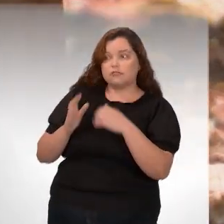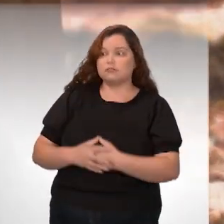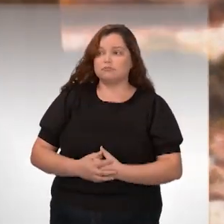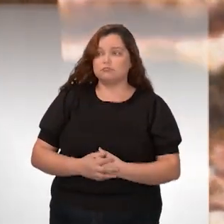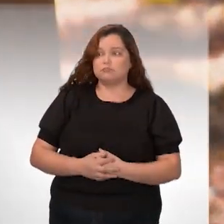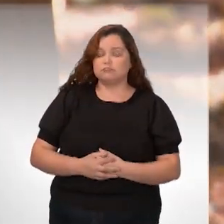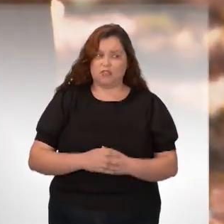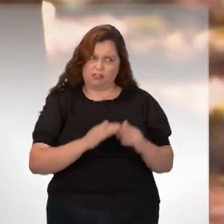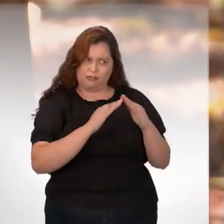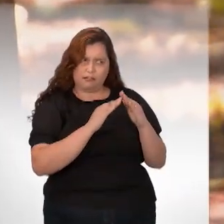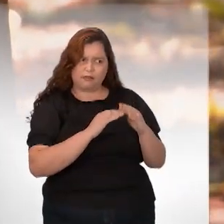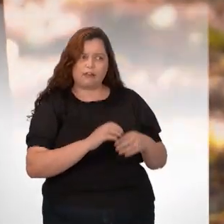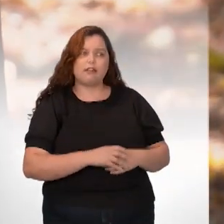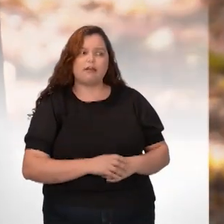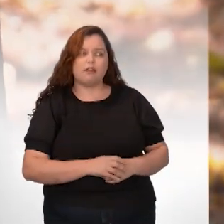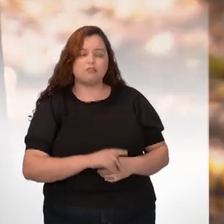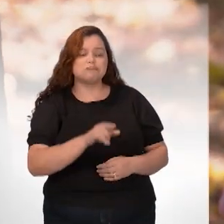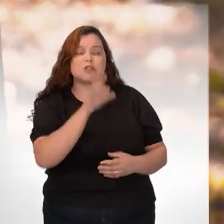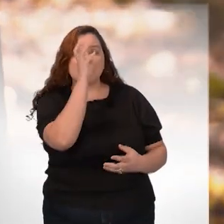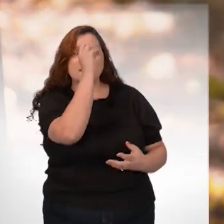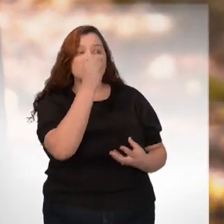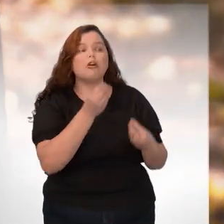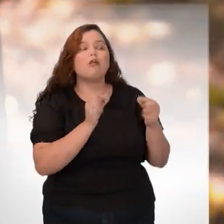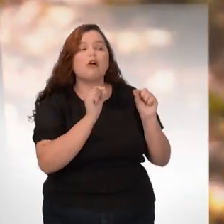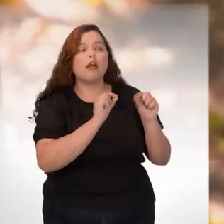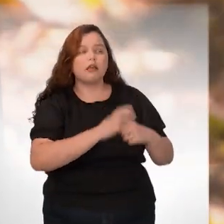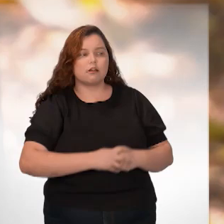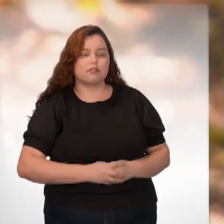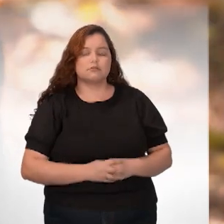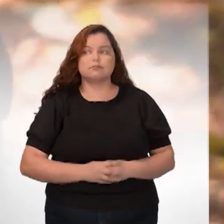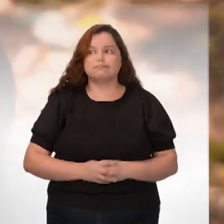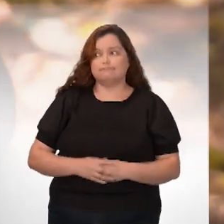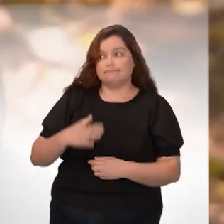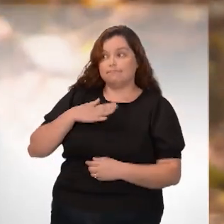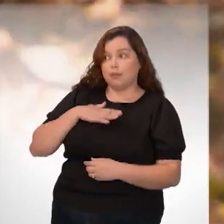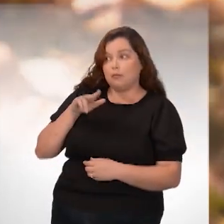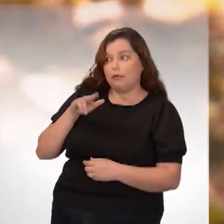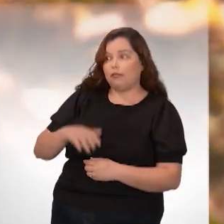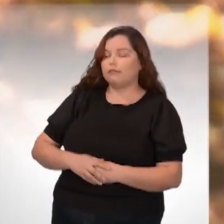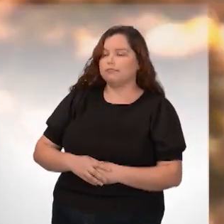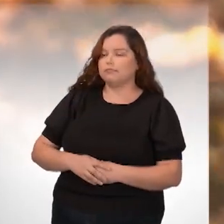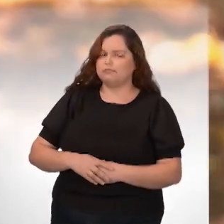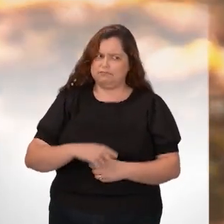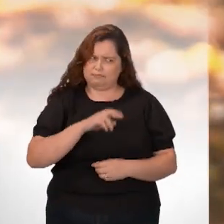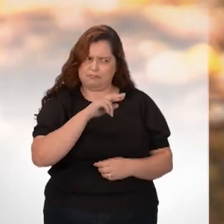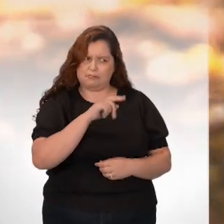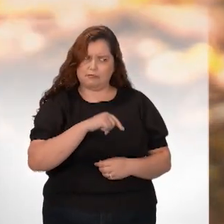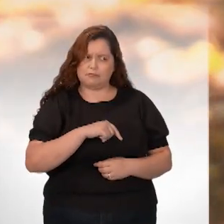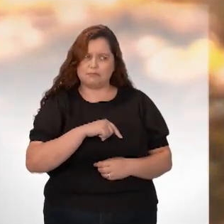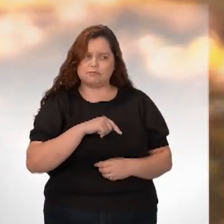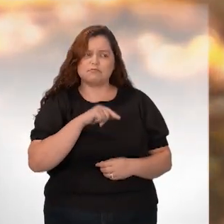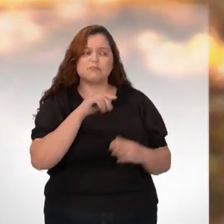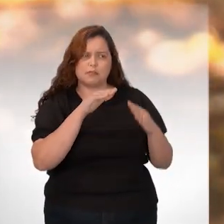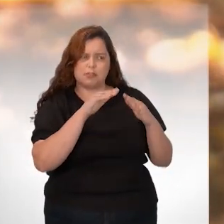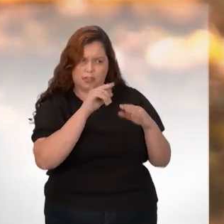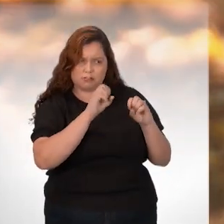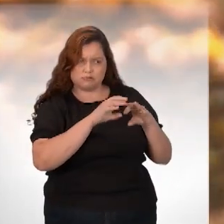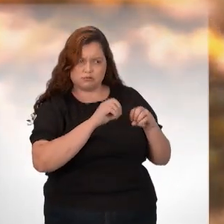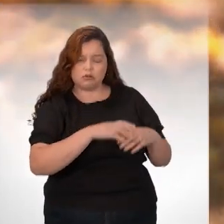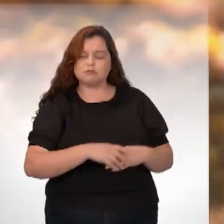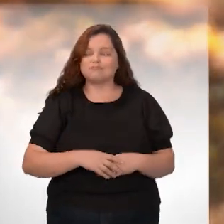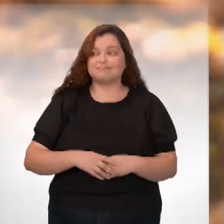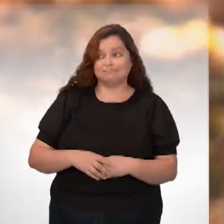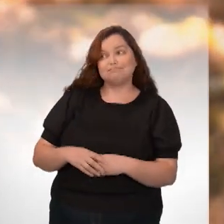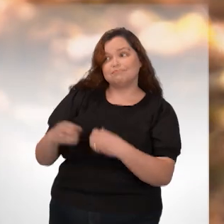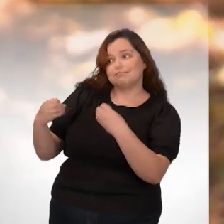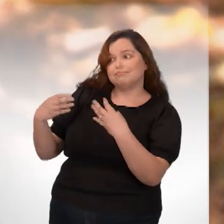casinha? E você aprendeu a desenhar a casinha com quem? Com a minha irmã. Sua irmã? Ela que te ensinou?